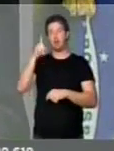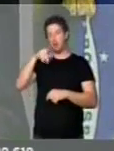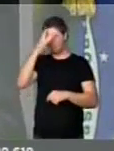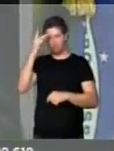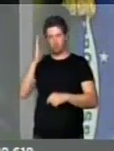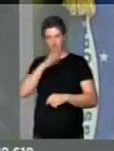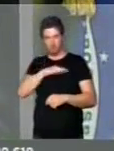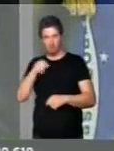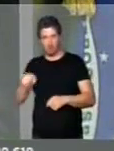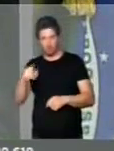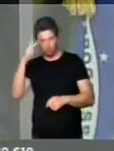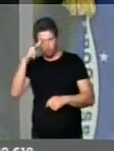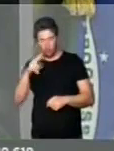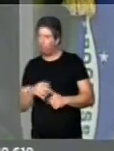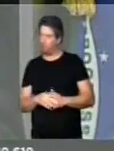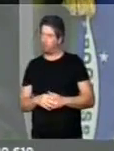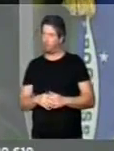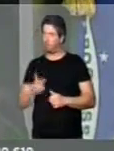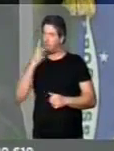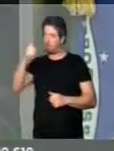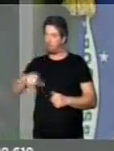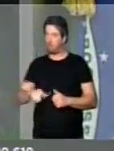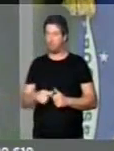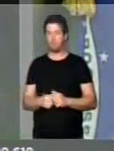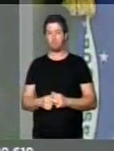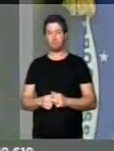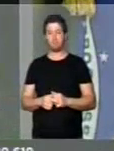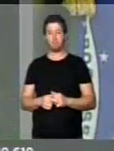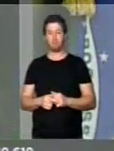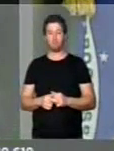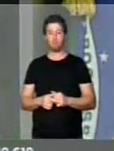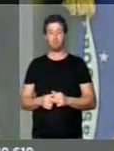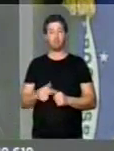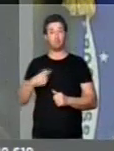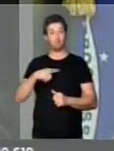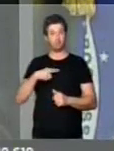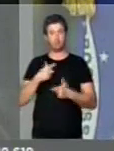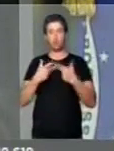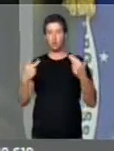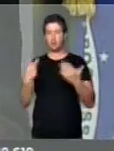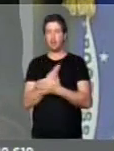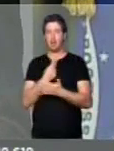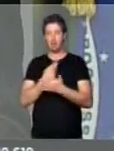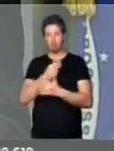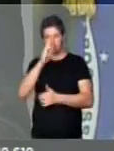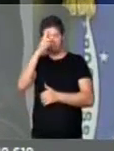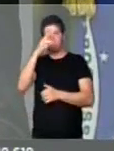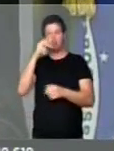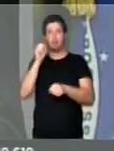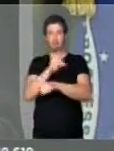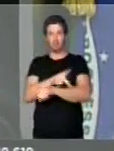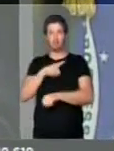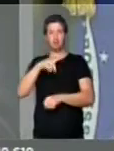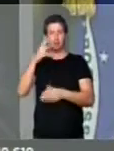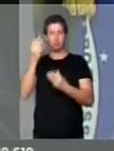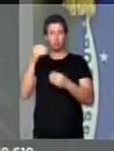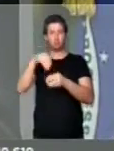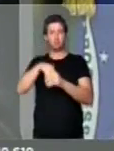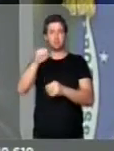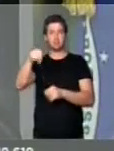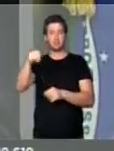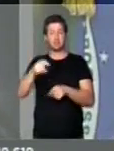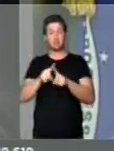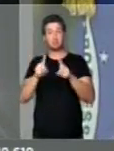desse processo. Quero reiterar aqui que acho que tem coisa errada, equivocada na Previdência e que,